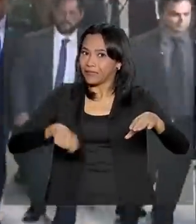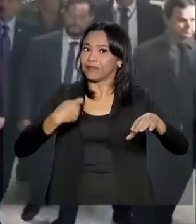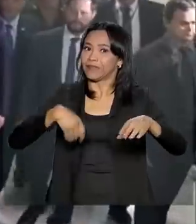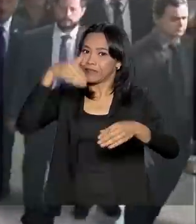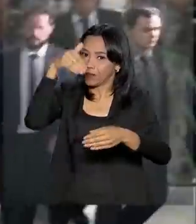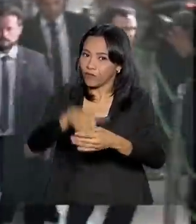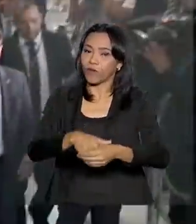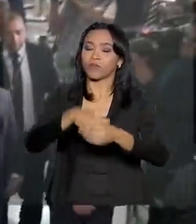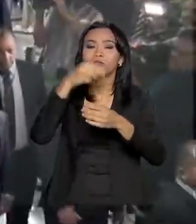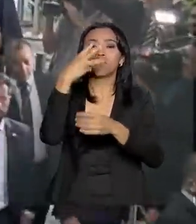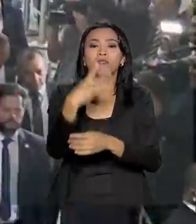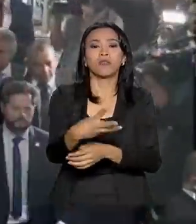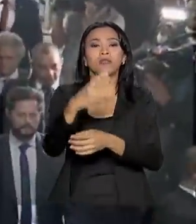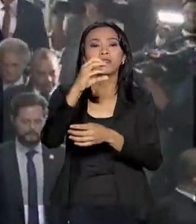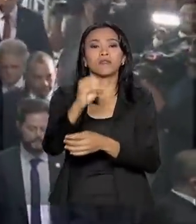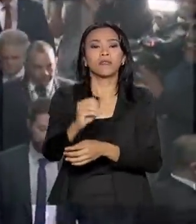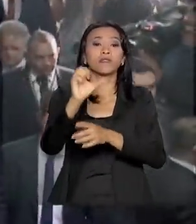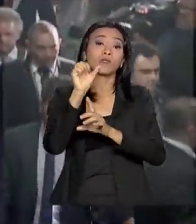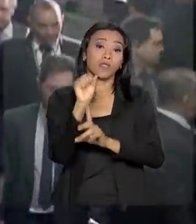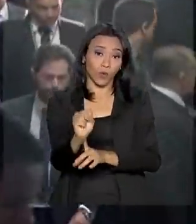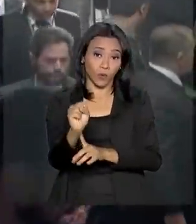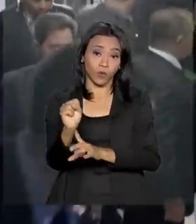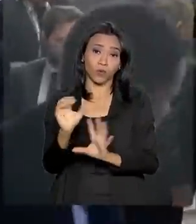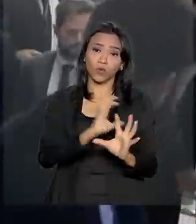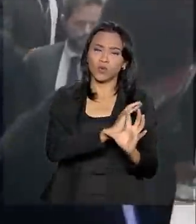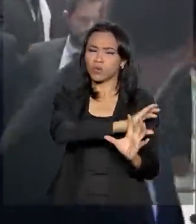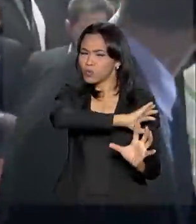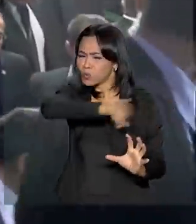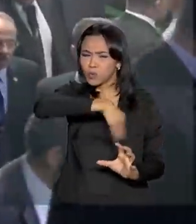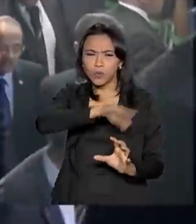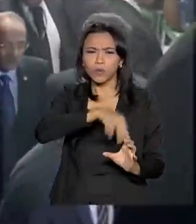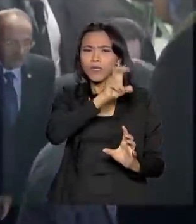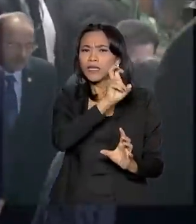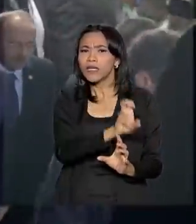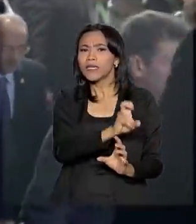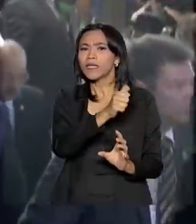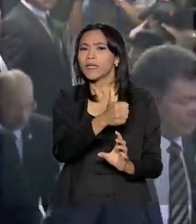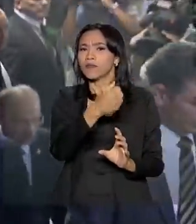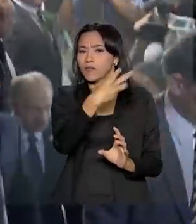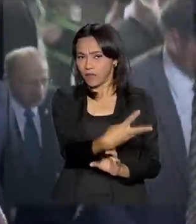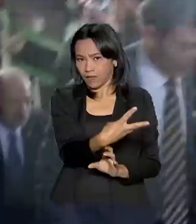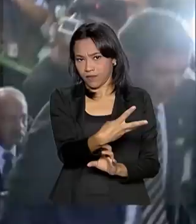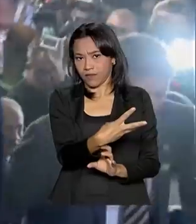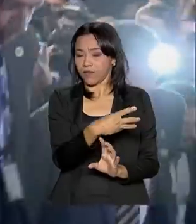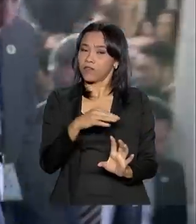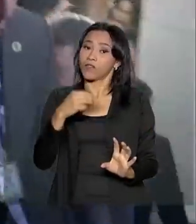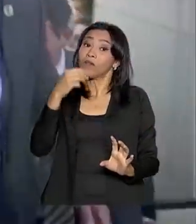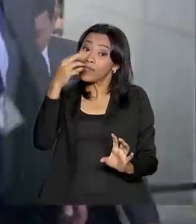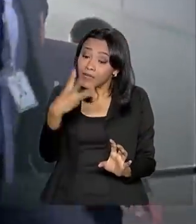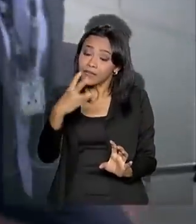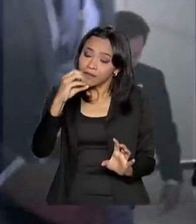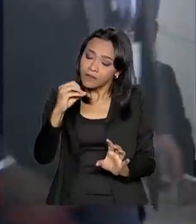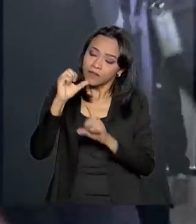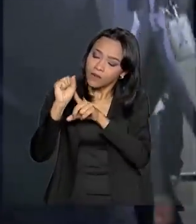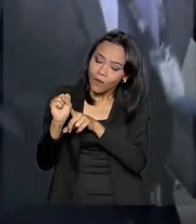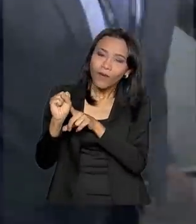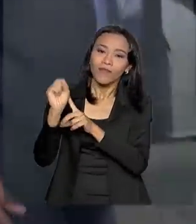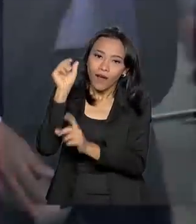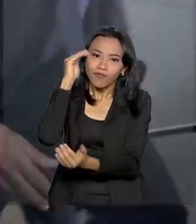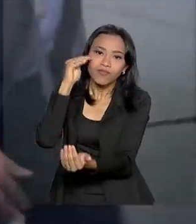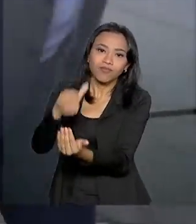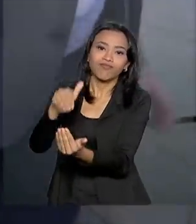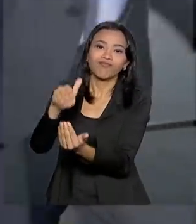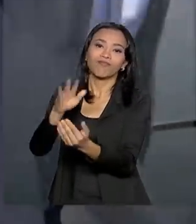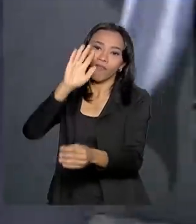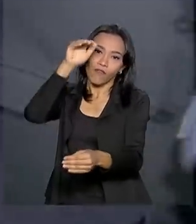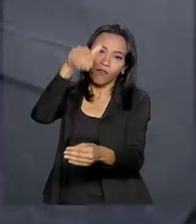de 308 dos 513 deputados em duas votações, para só então seguir para